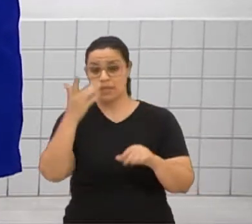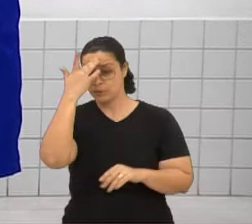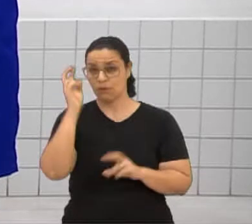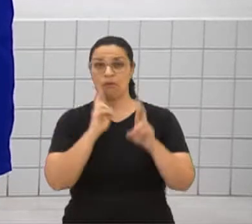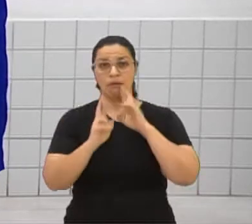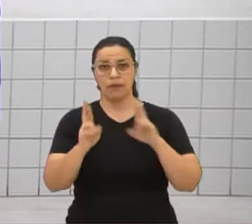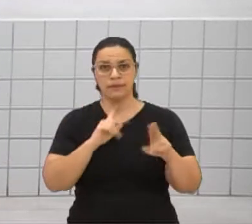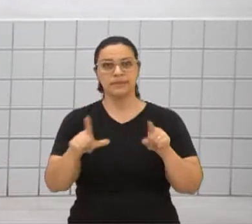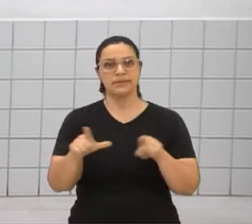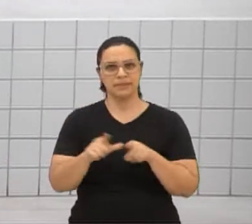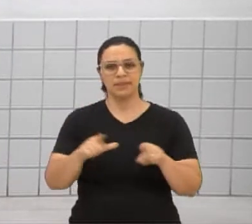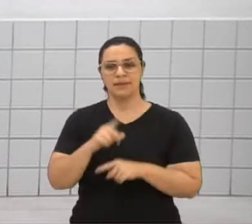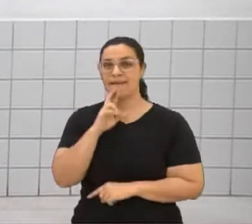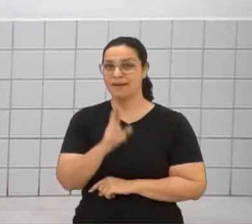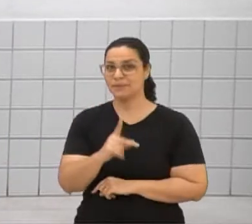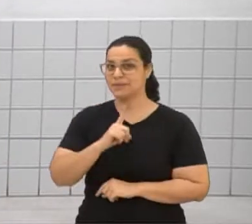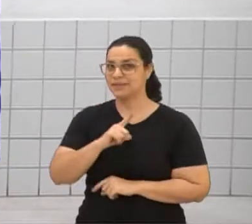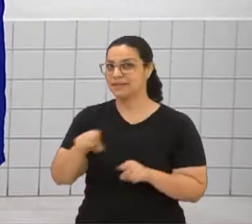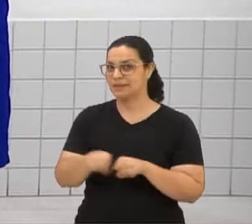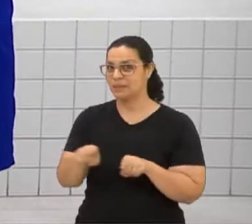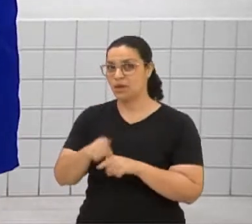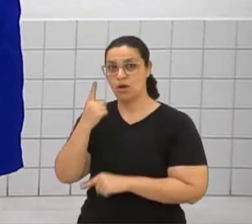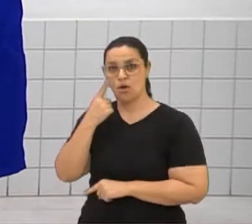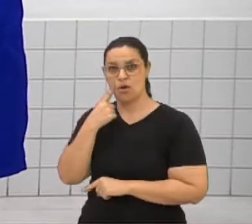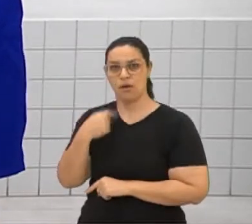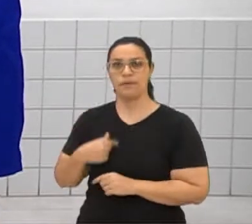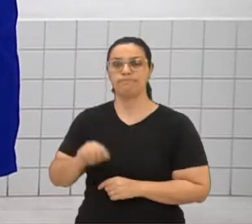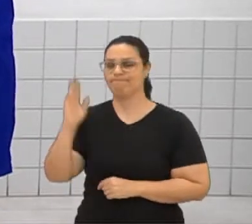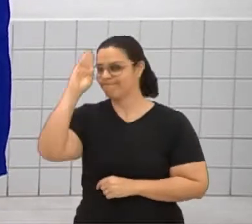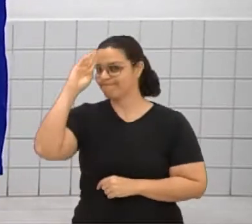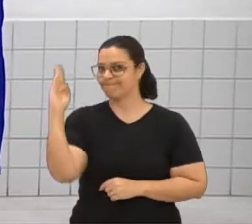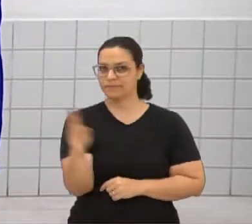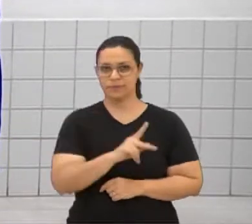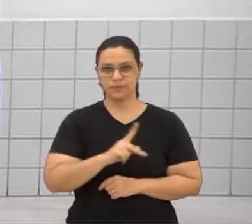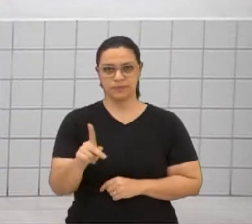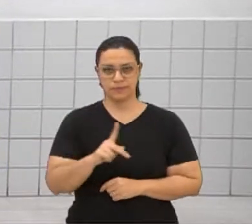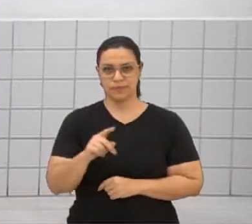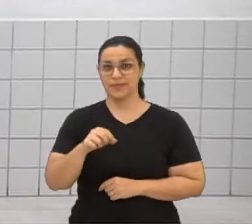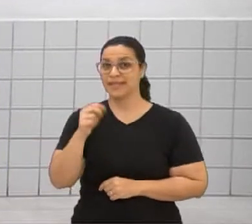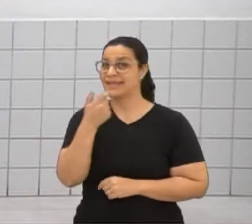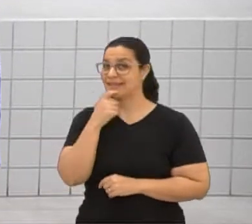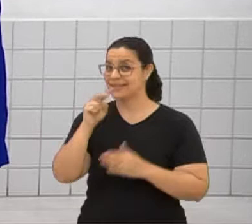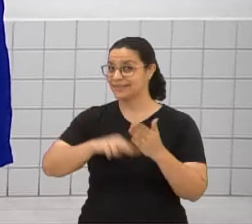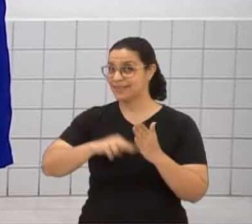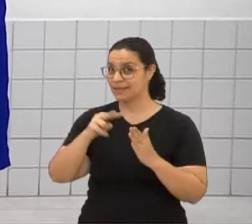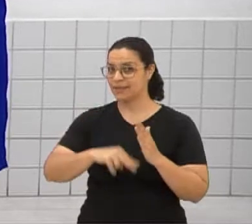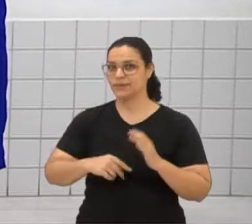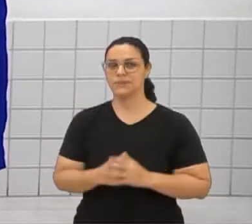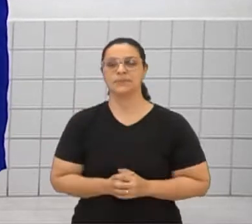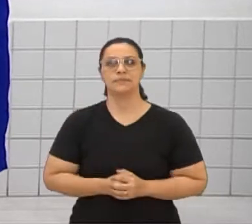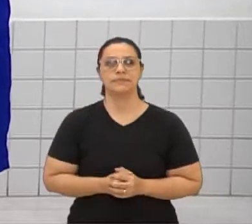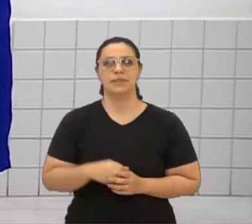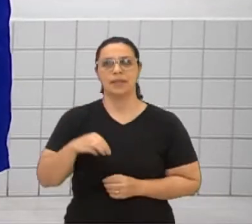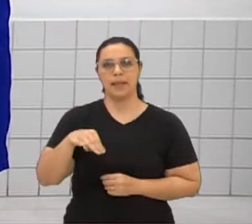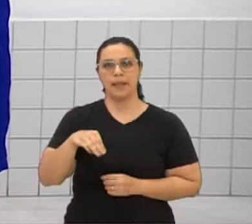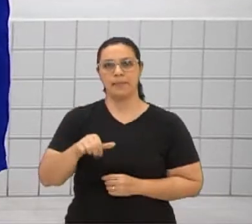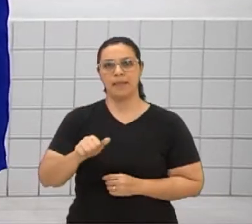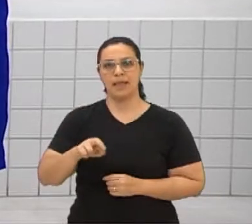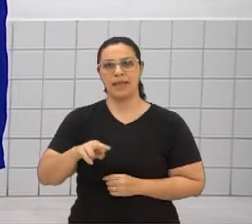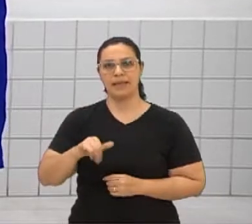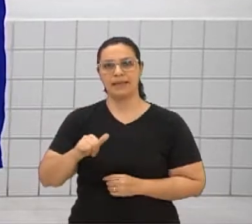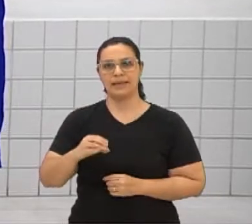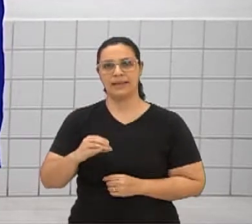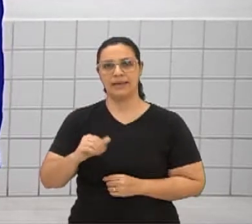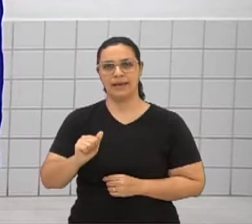conta pessoal tá respondendo Olha é right' Church send me a kiss my name is Maria Clara a